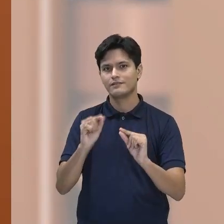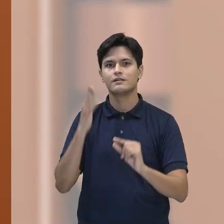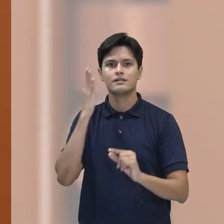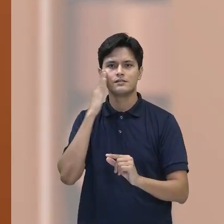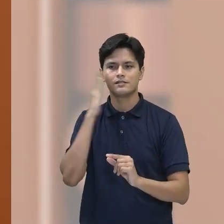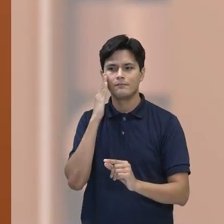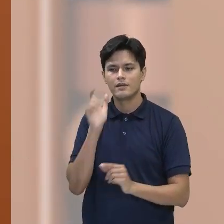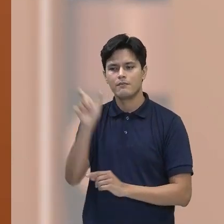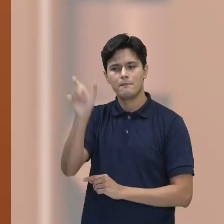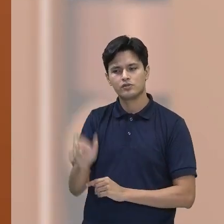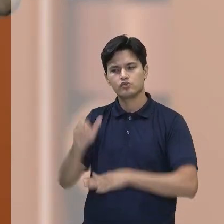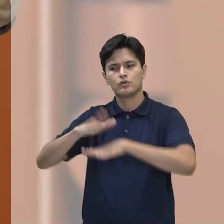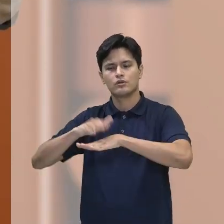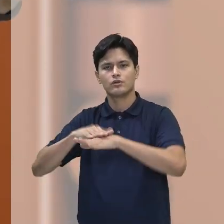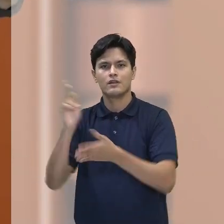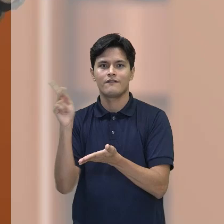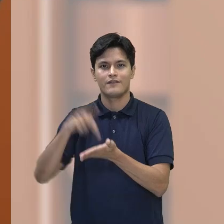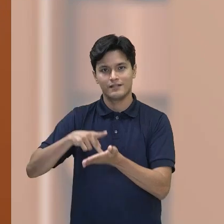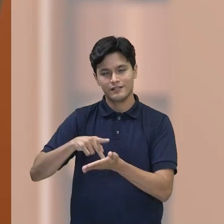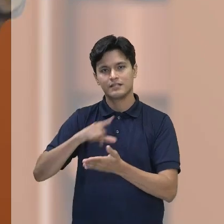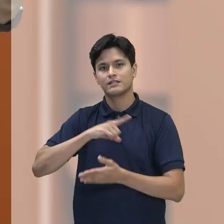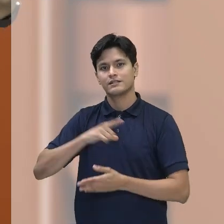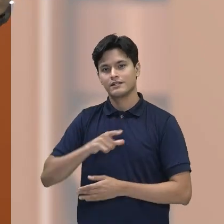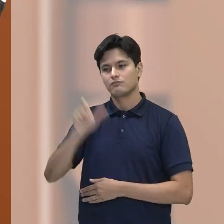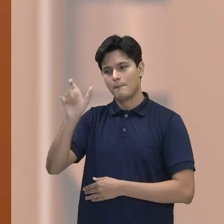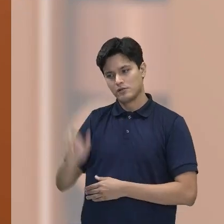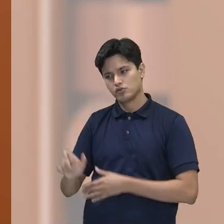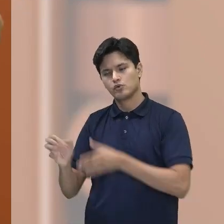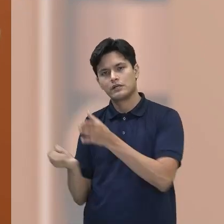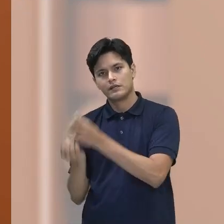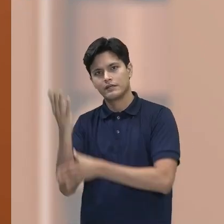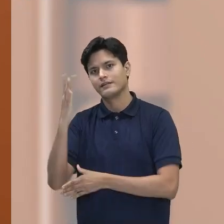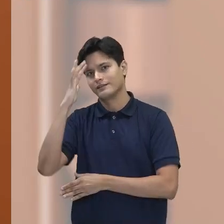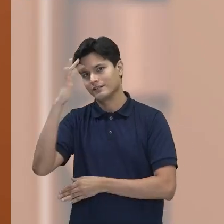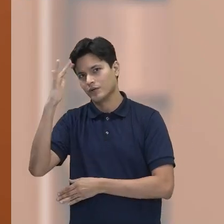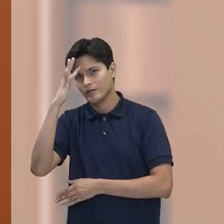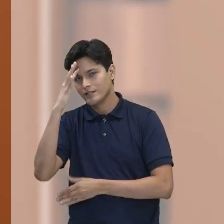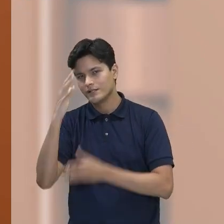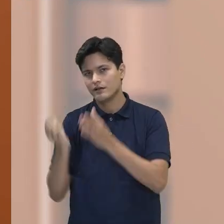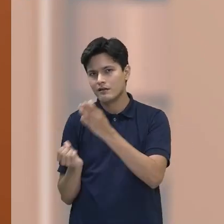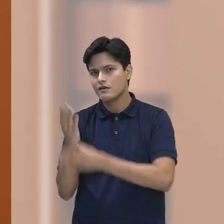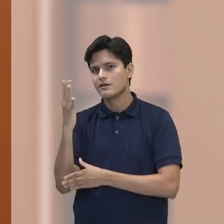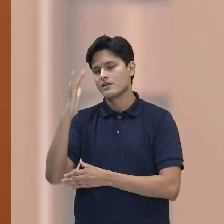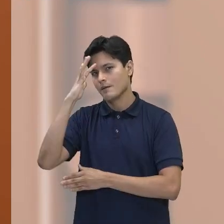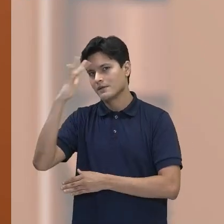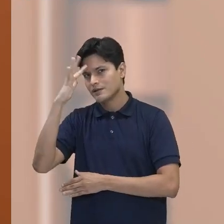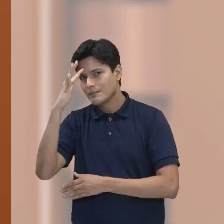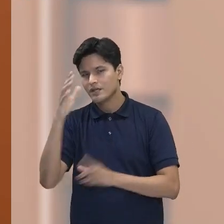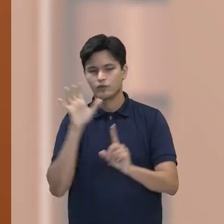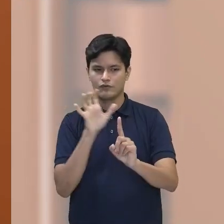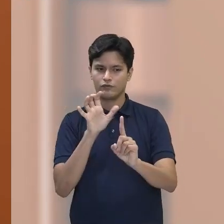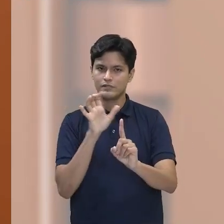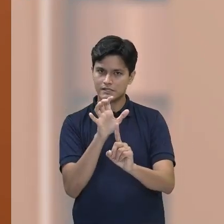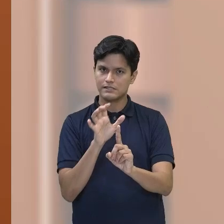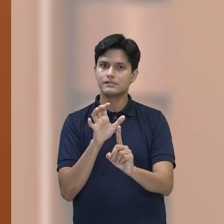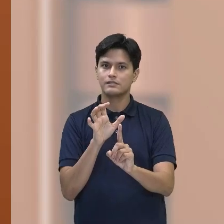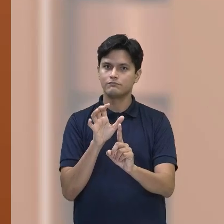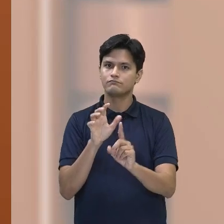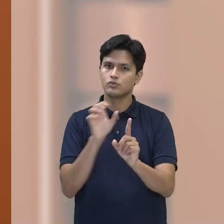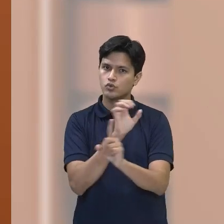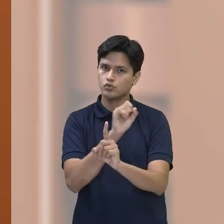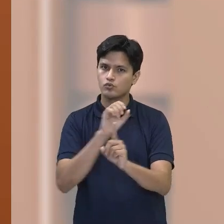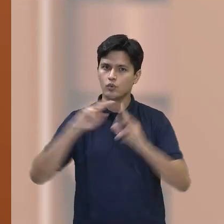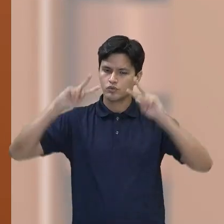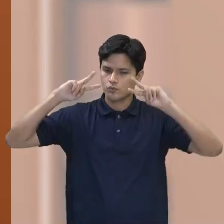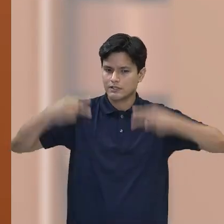dessa verdade. Alguém vai lá, cria a sua teoria, cria o seu pensamento, que influencia toda a humanidade. Isso é muito importante a gente entender